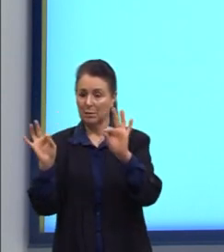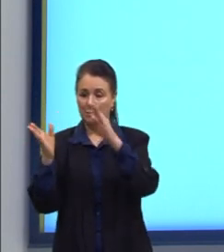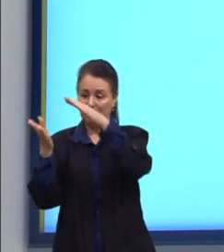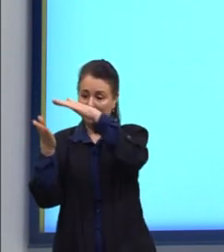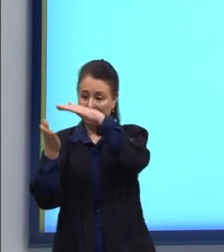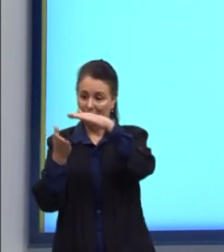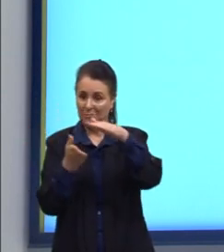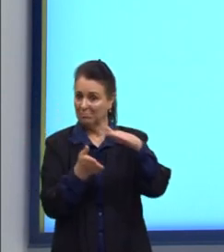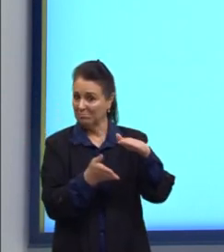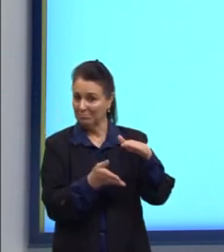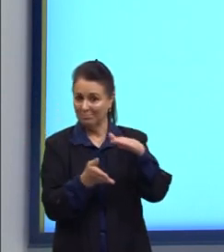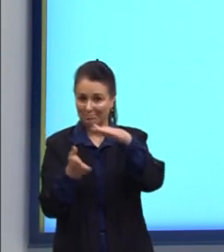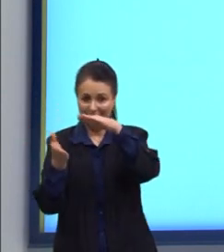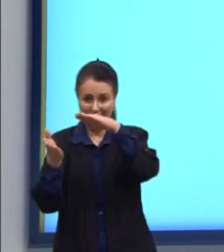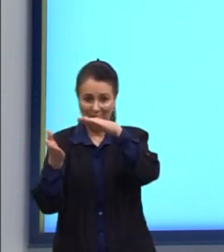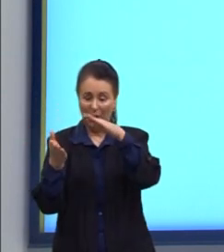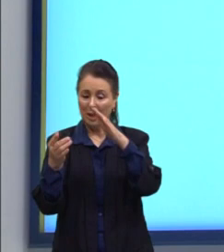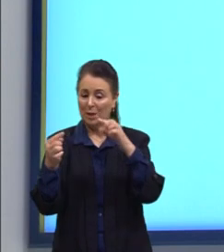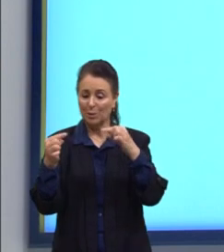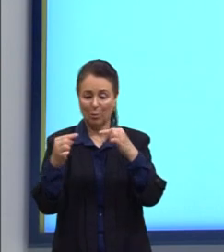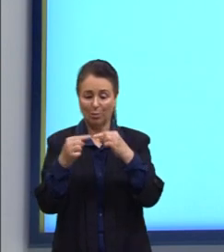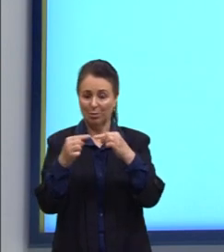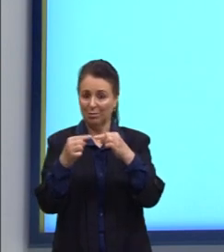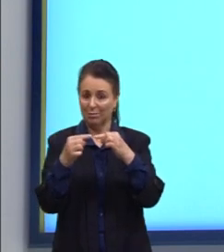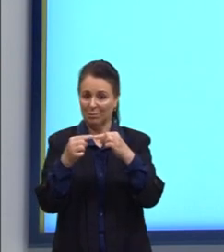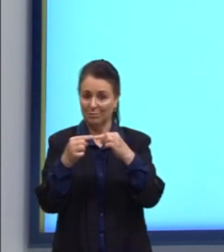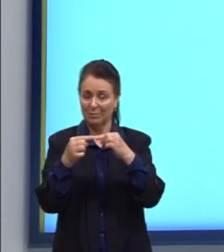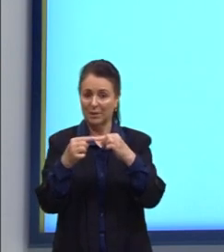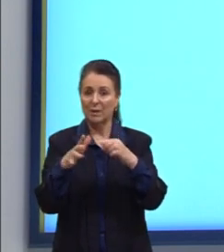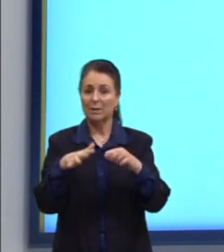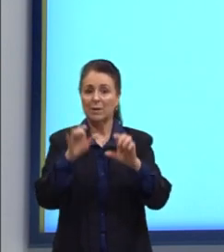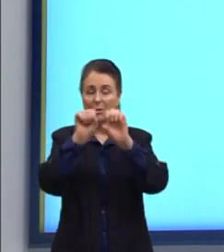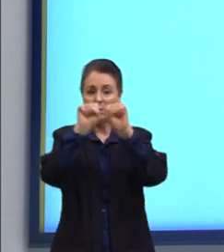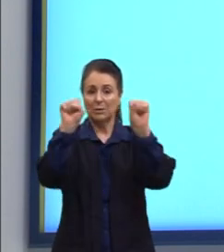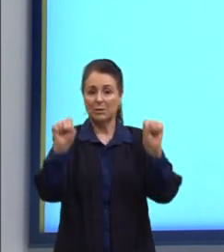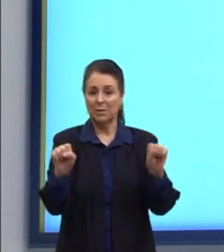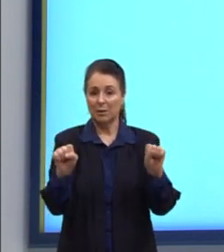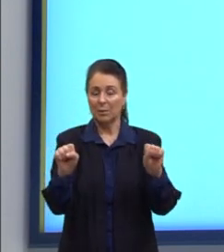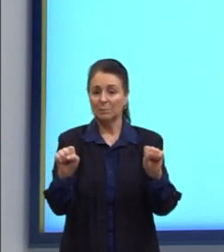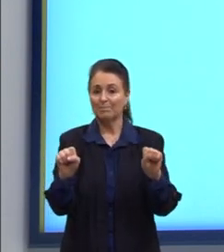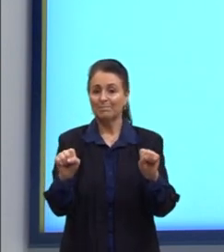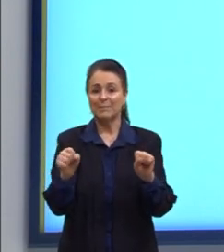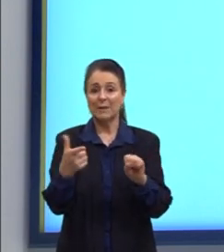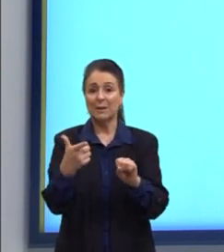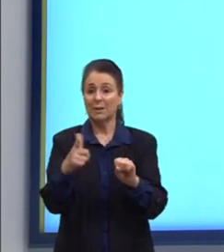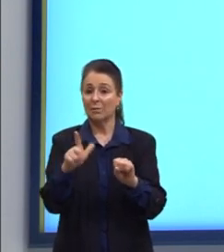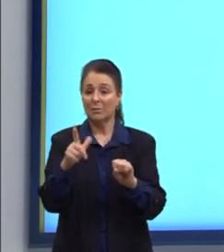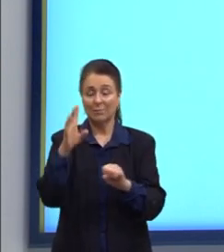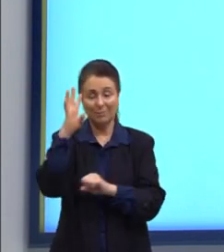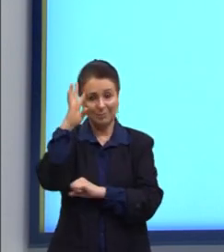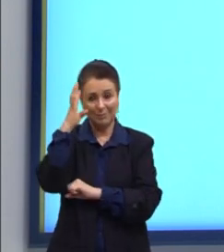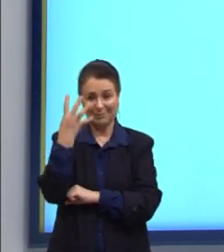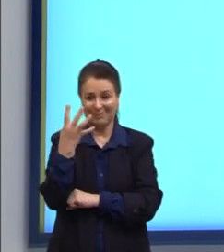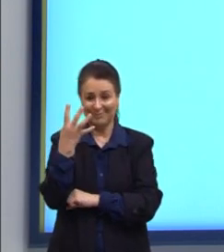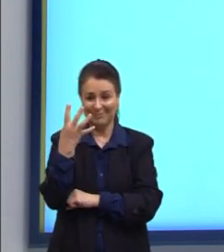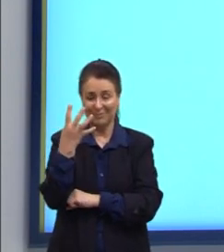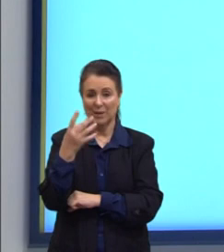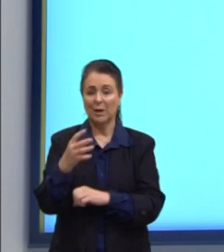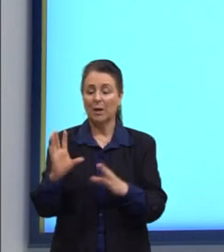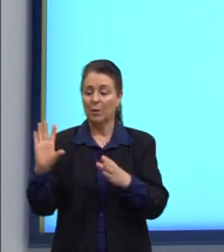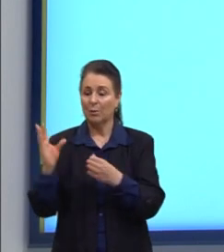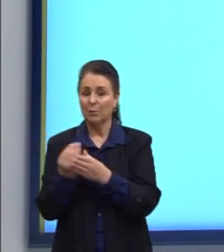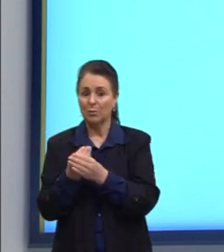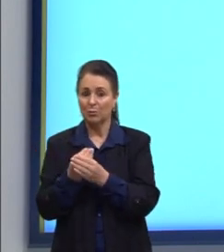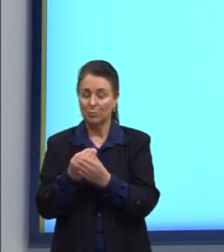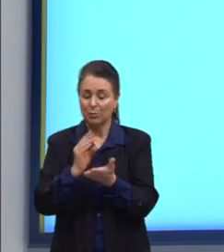ponto então nós simplesmente vamos afirmar que o nosso sistema não possu evolução seria aquele conjunto